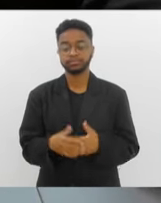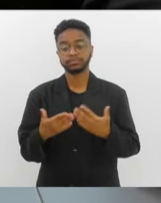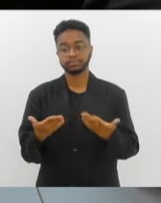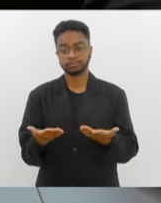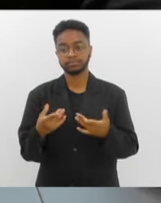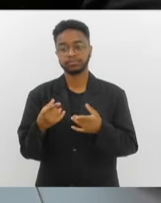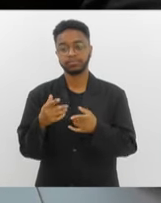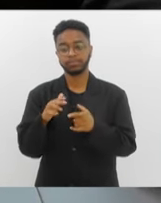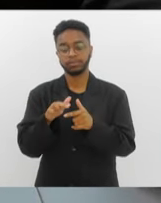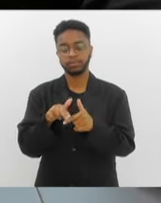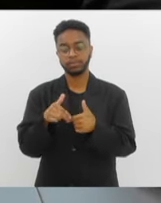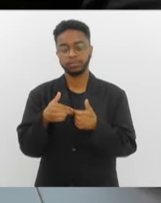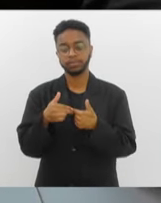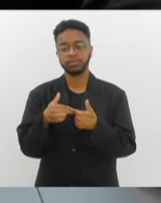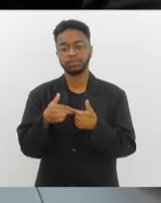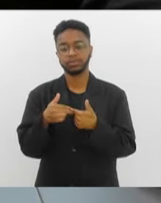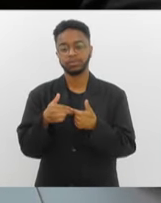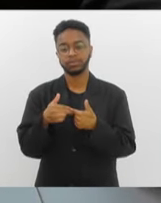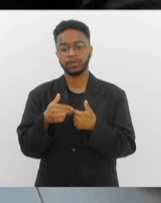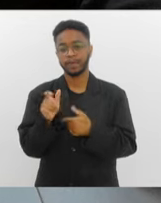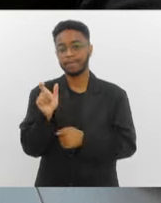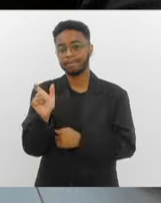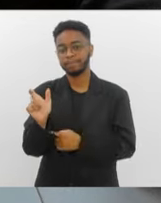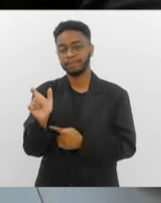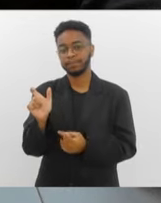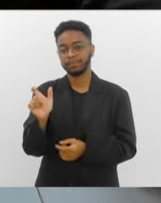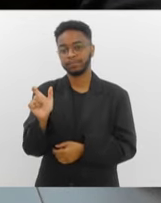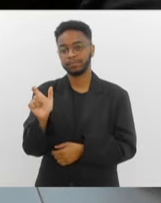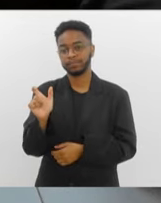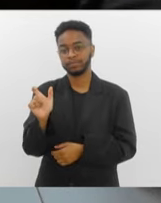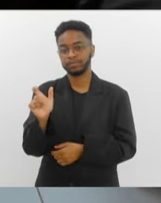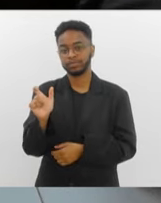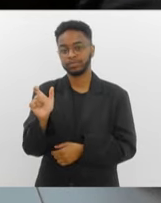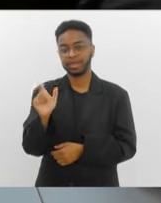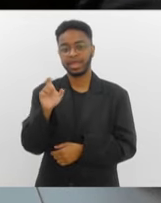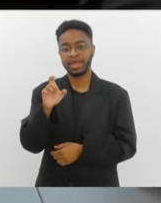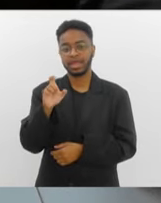por causa da palavra